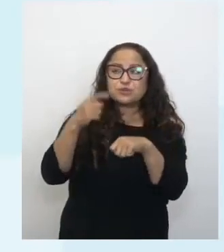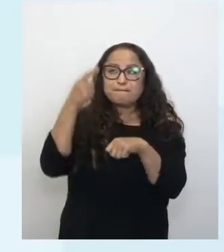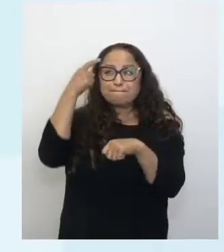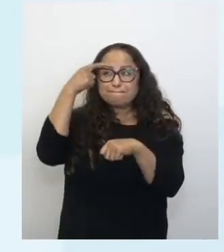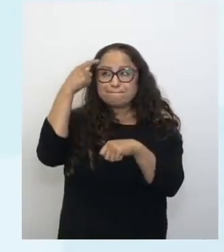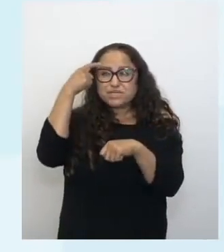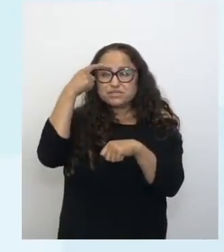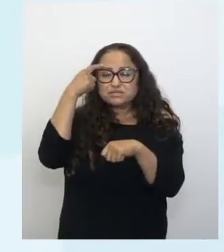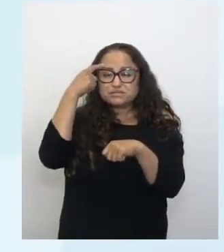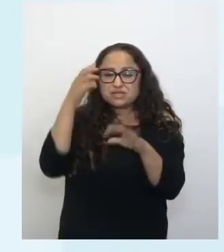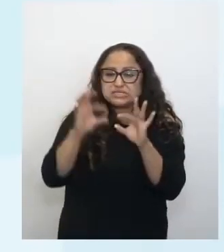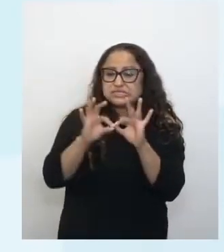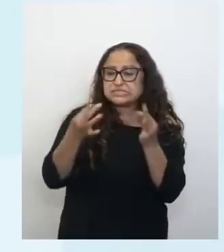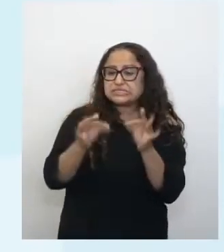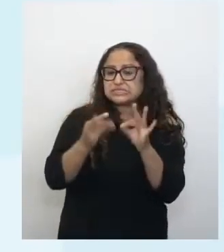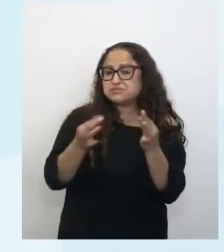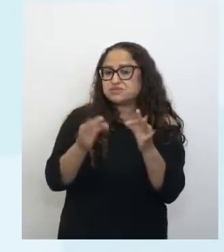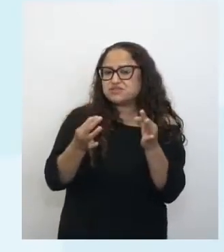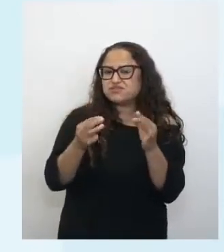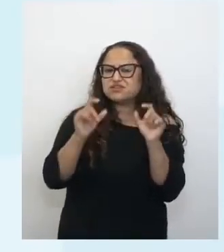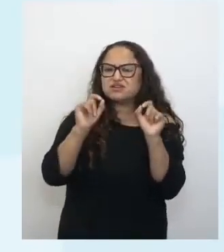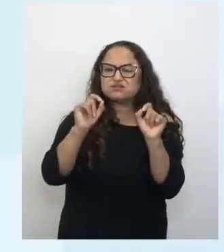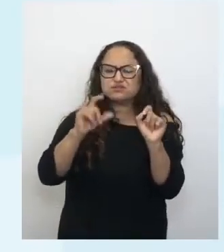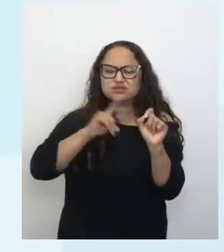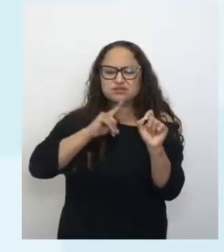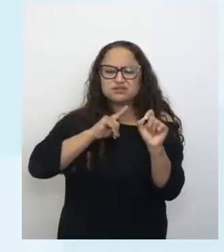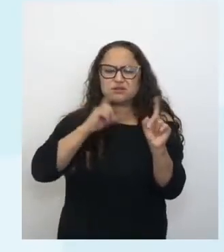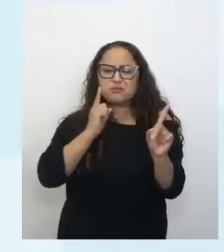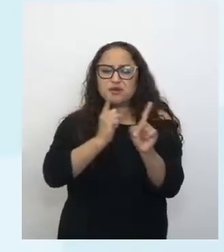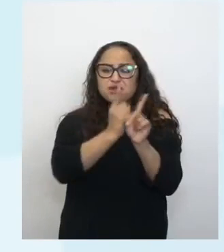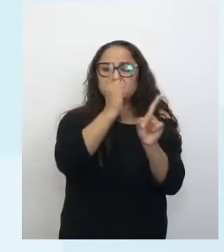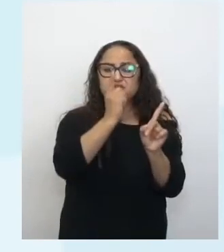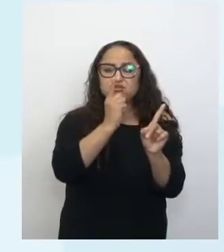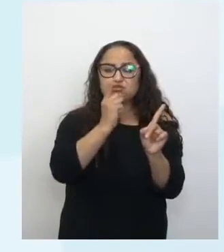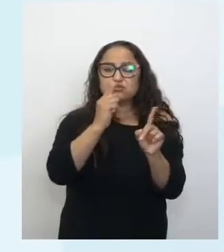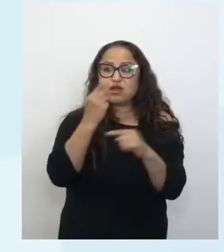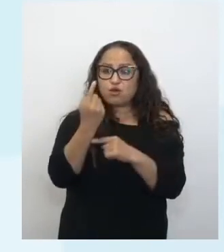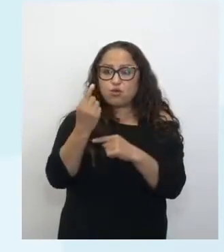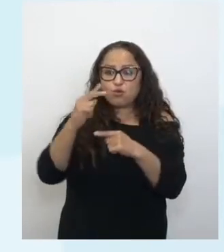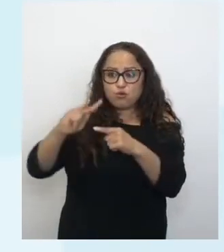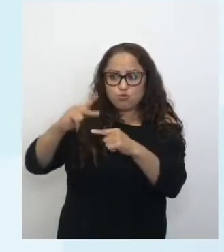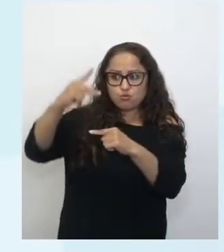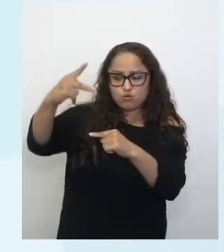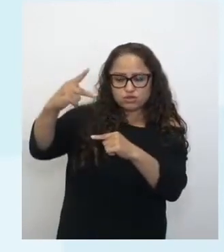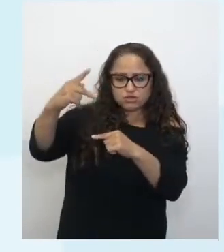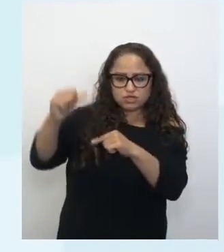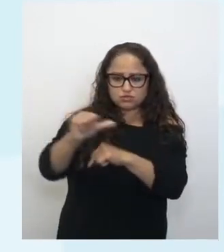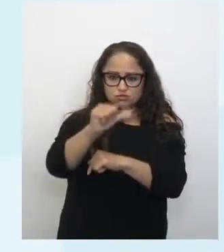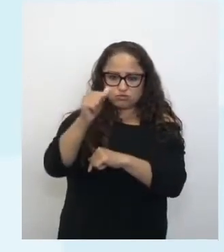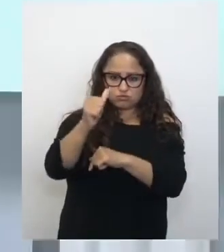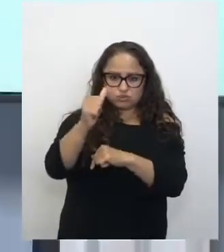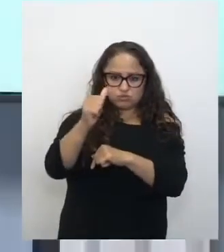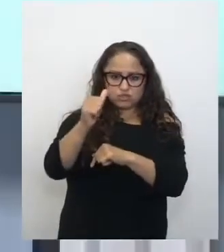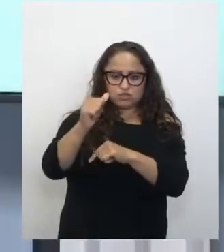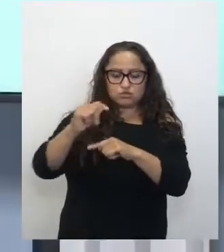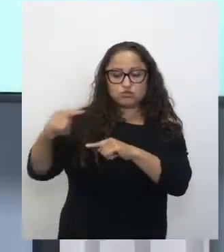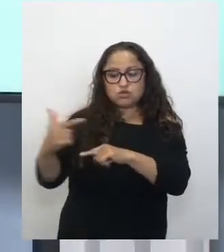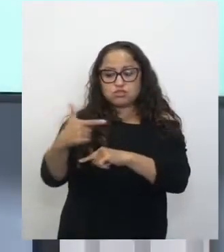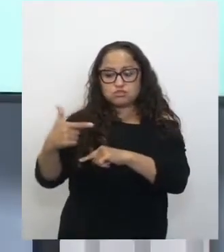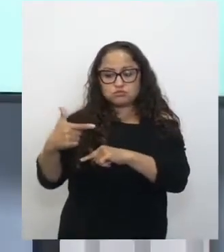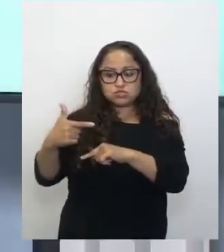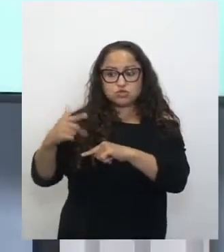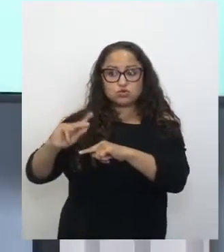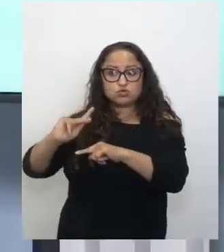em simplificar as coisas para tentar encontrar um quadrado no primeiro membro e um quadrado no